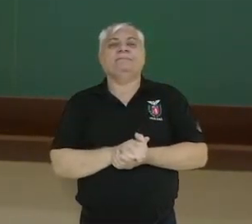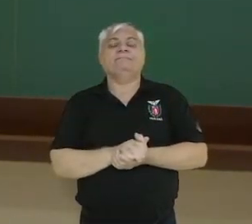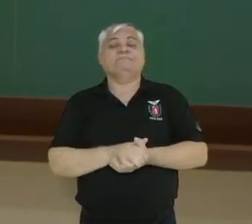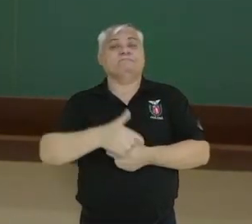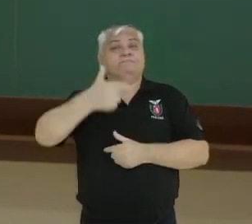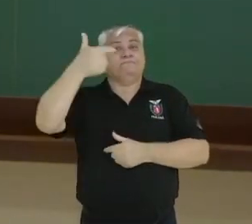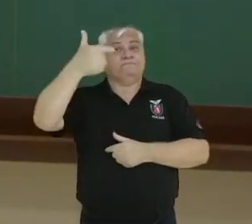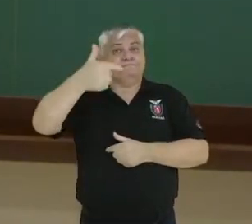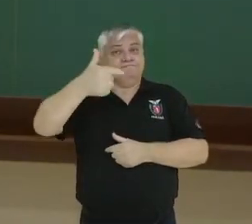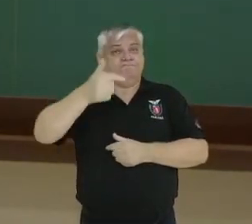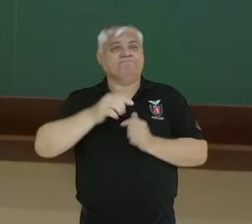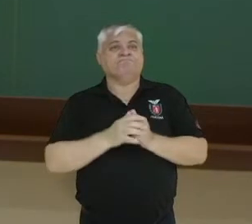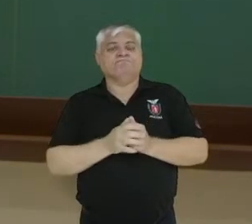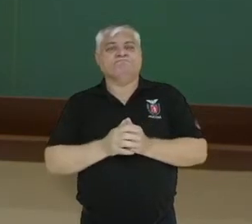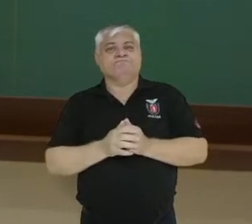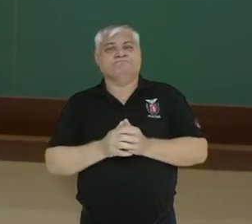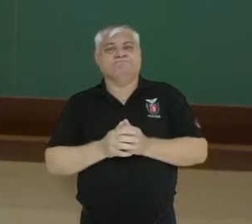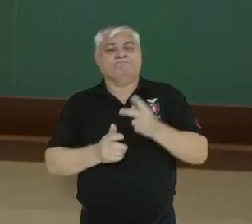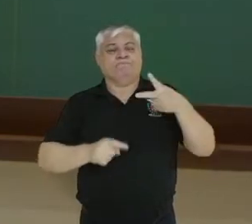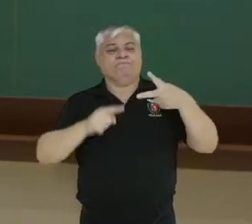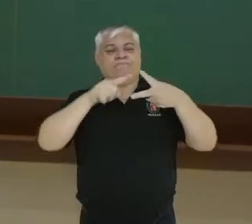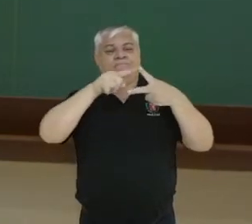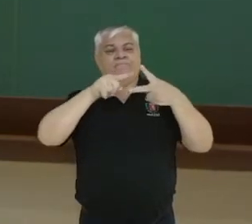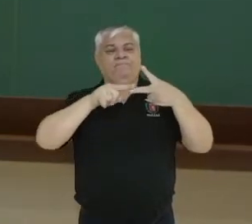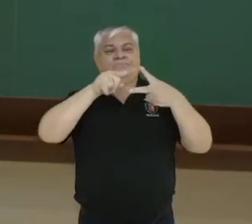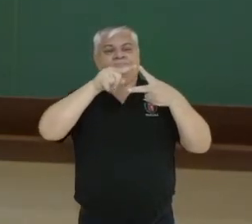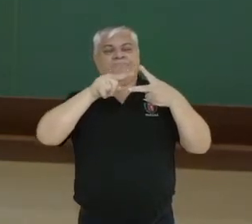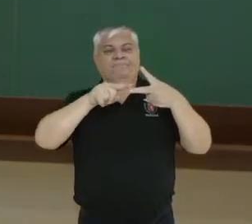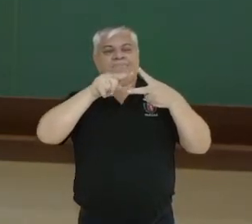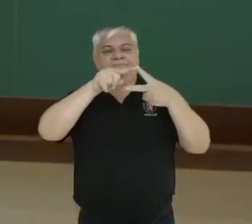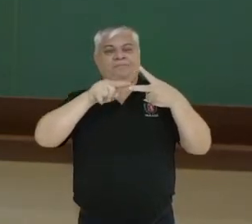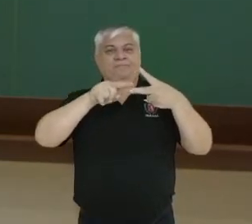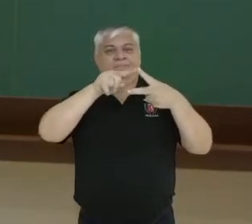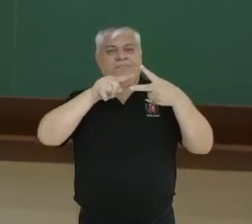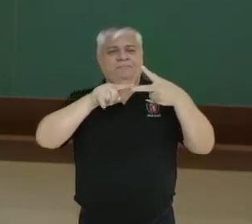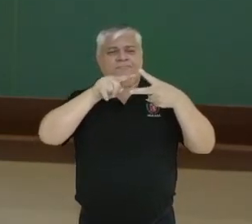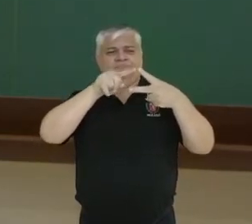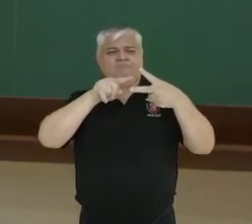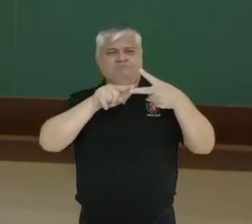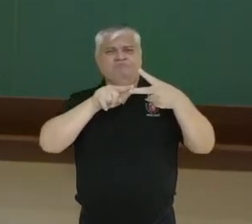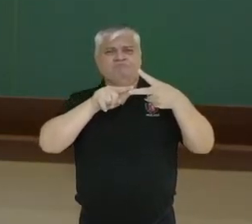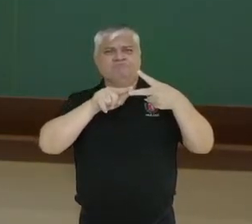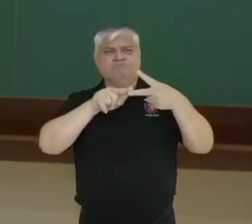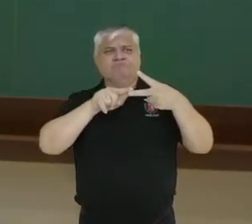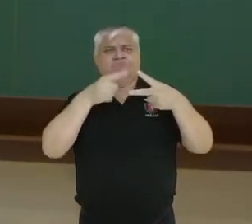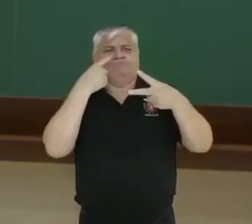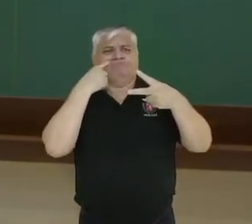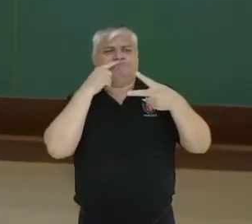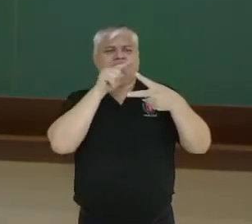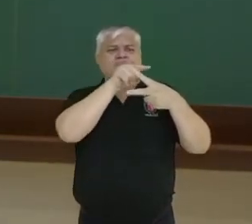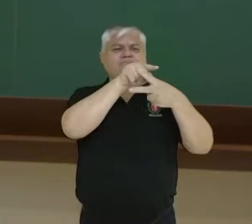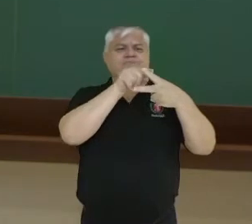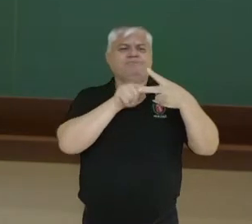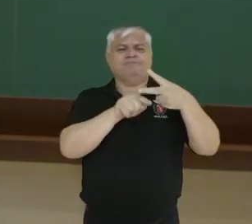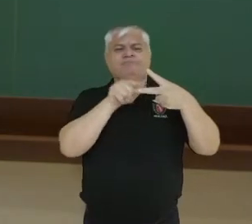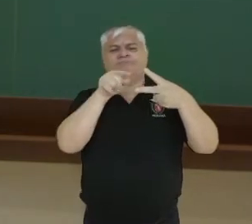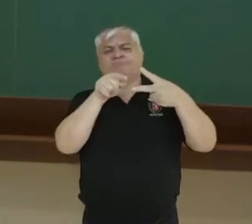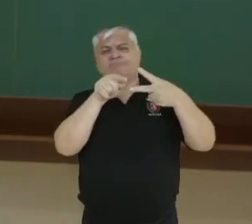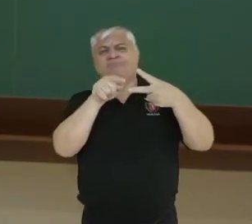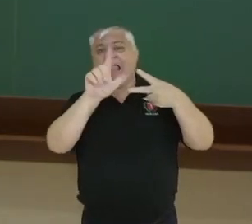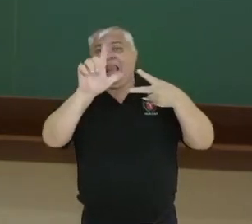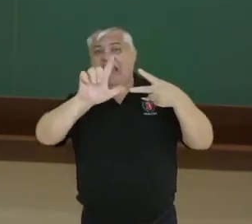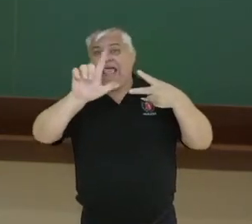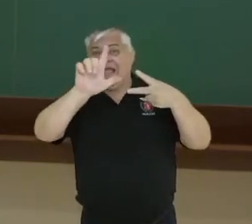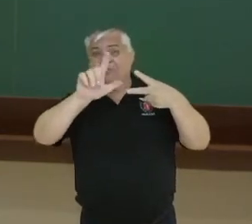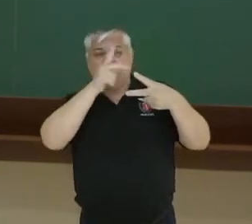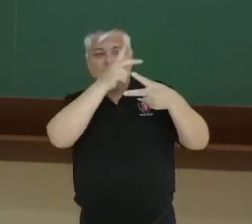segundo caso é quando você analisa dois lados e o ângulo entre esses lados. Se esses dois lados forem proporcionais e o ângulo